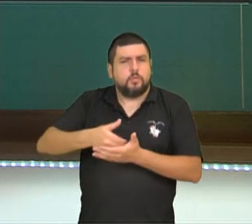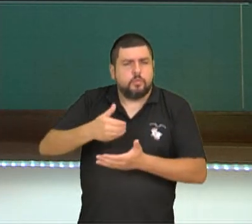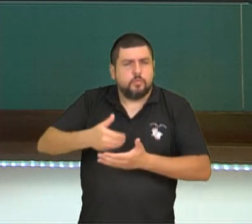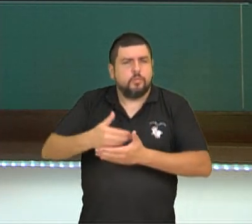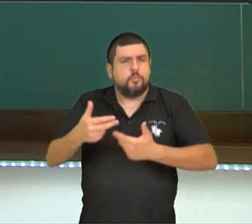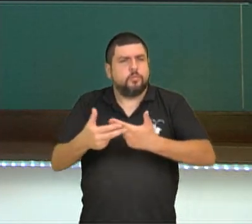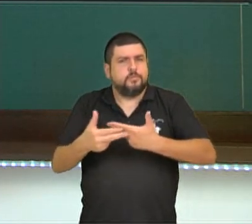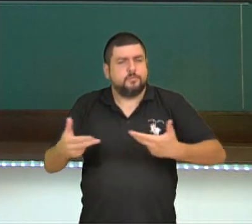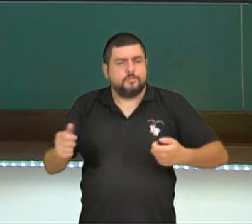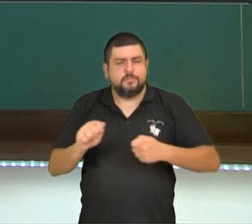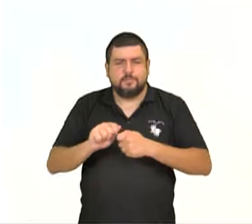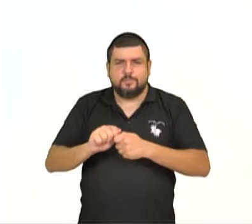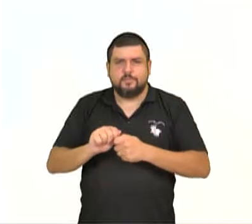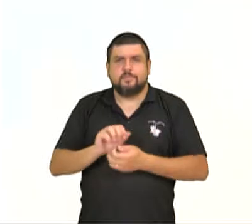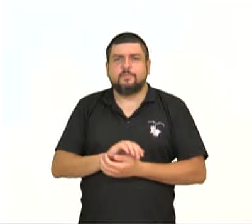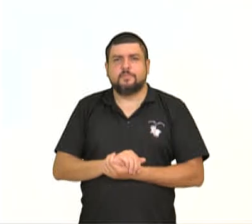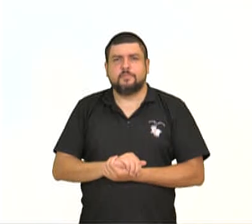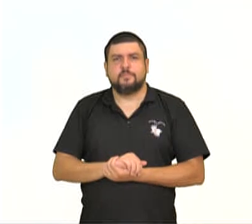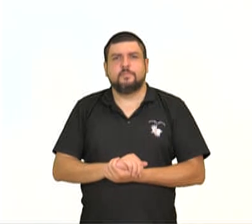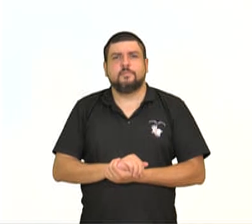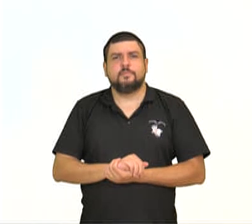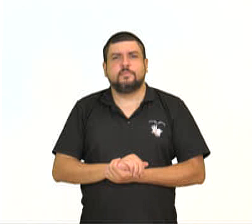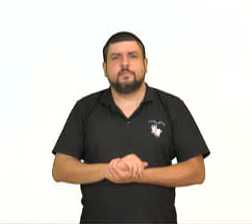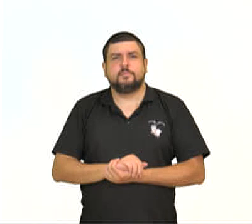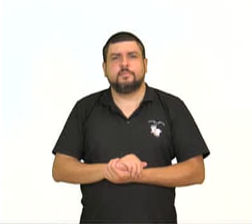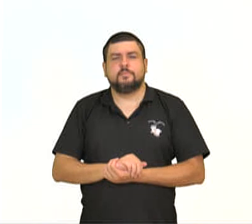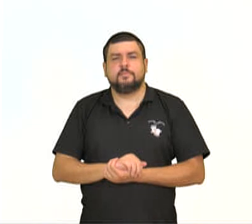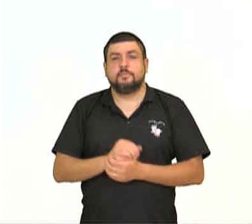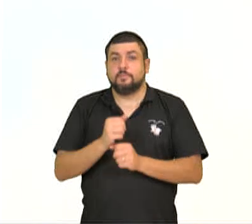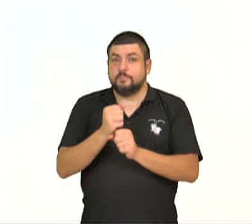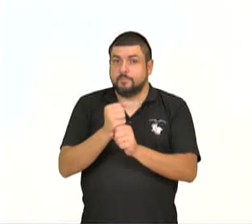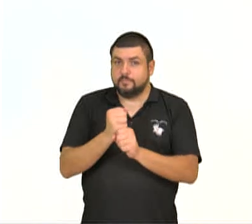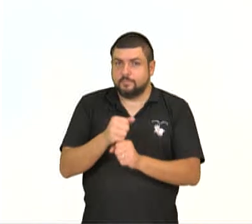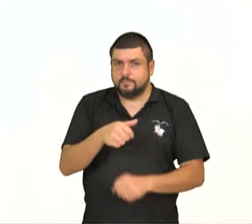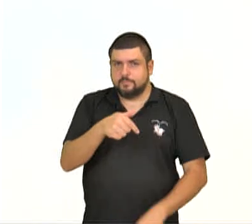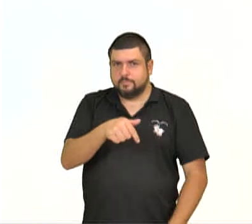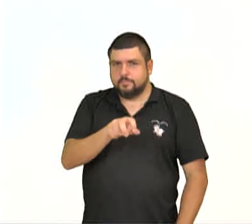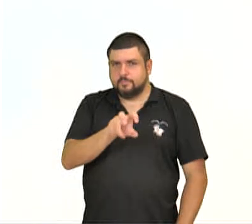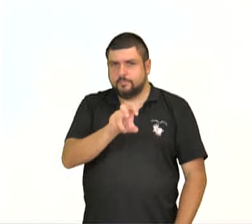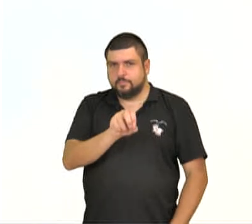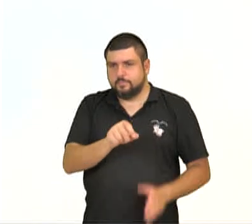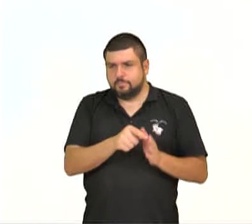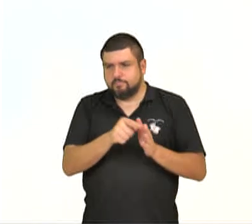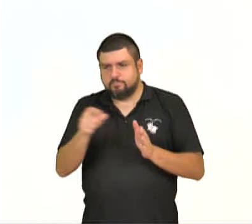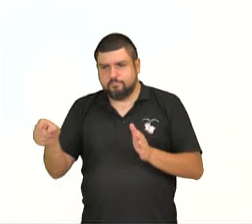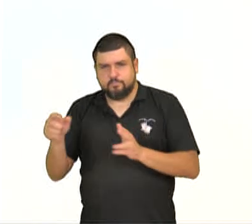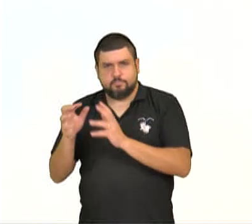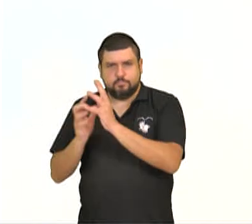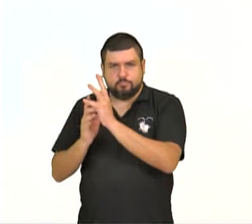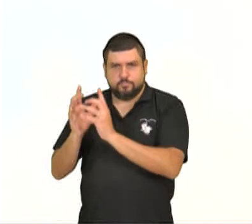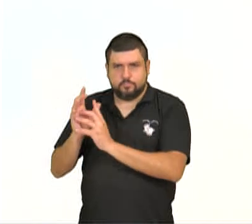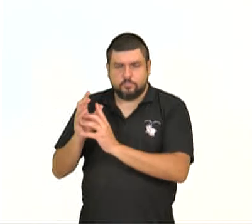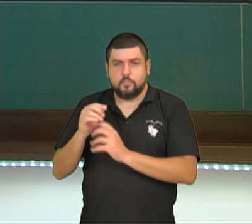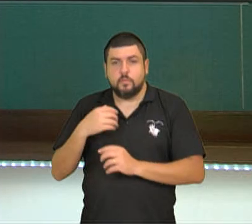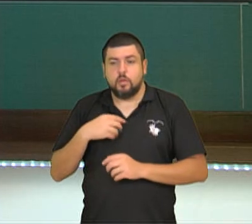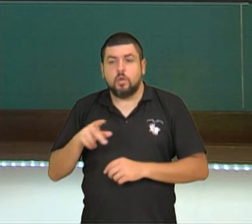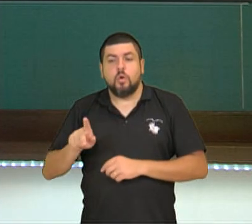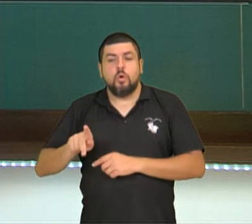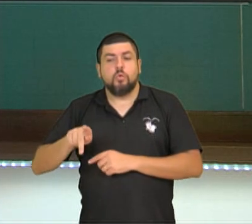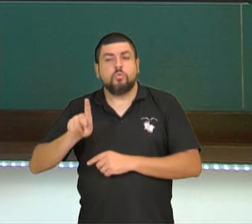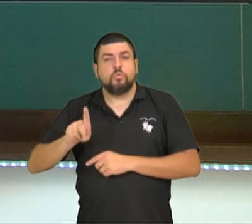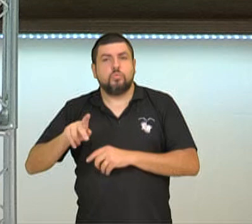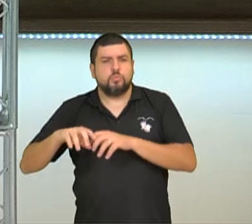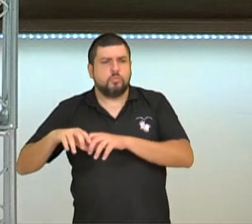plantios, beleza? Suas alimentações. Em 750 a.C., os cuxitas dominaram o Egito, no chamado